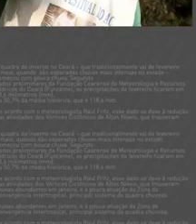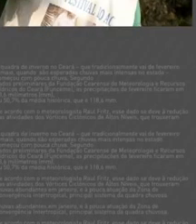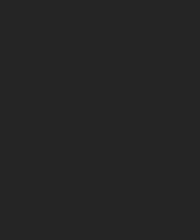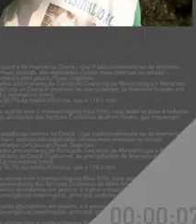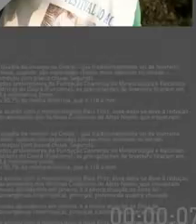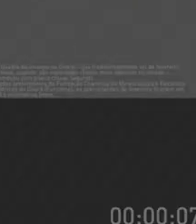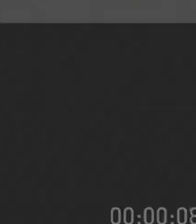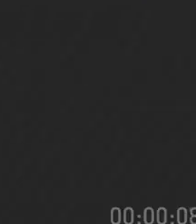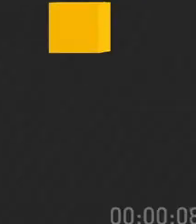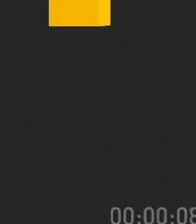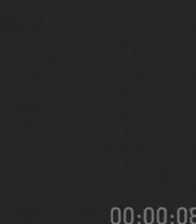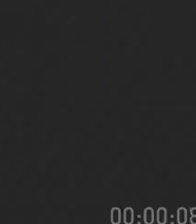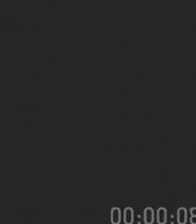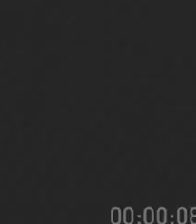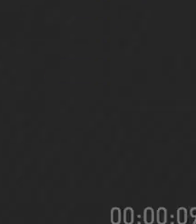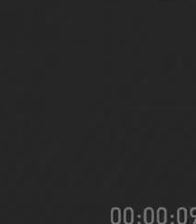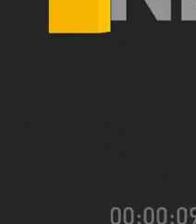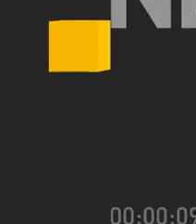ae